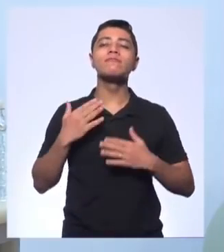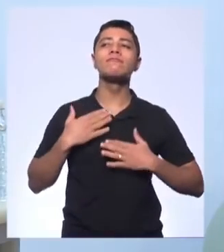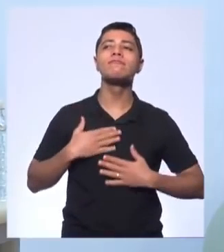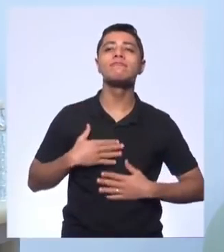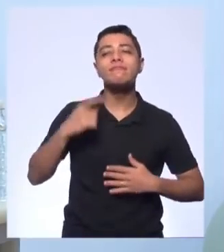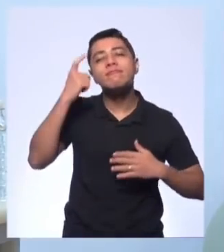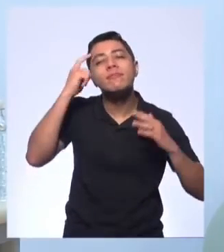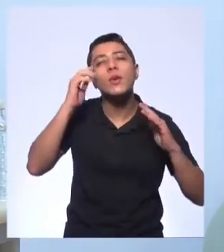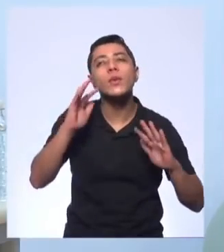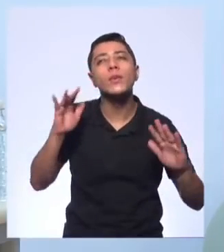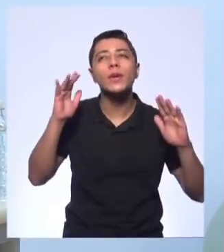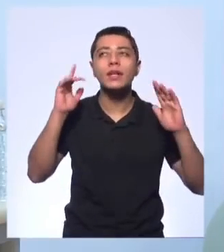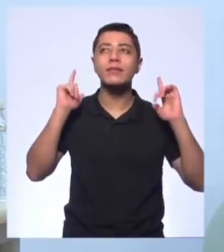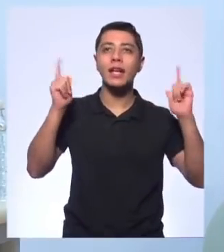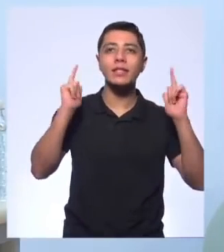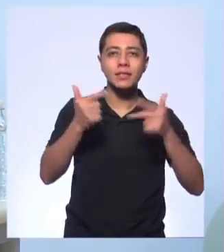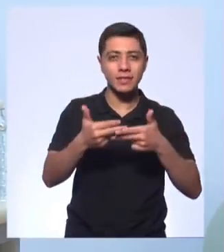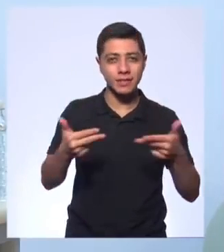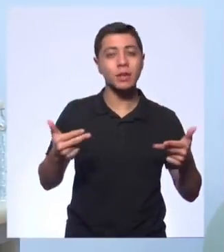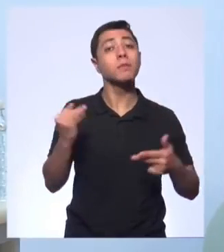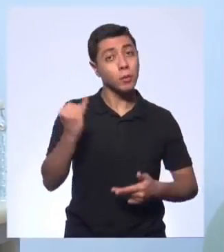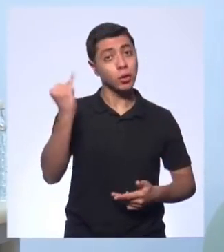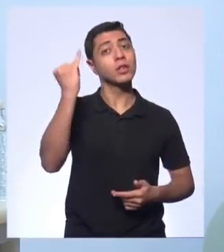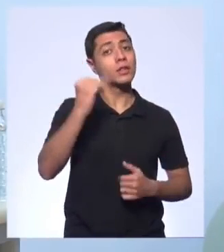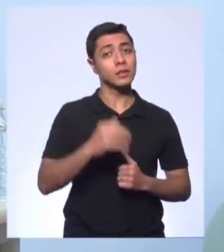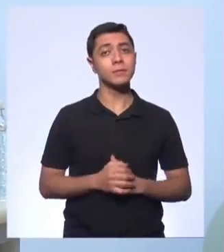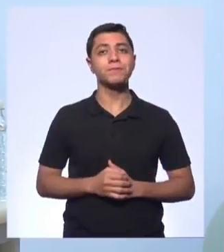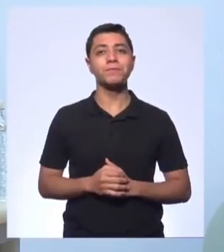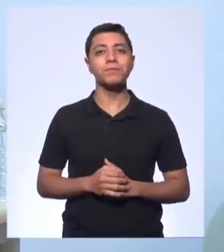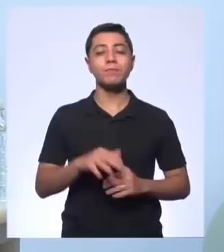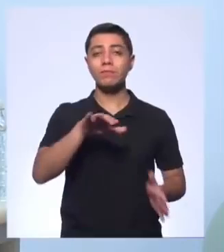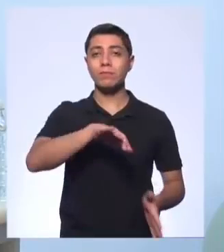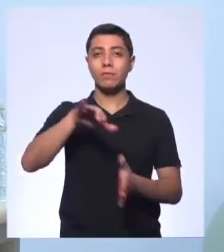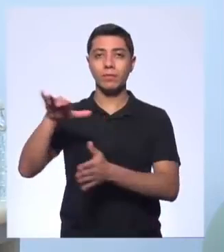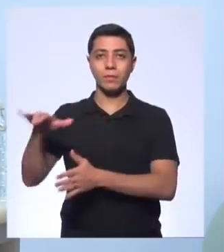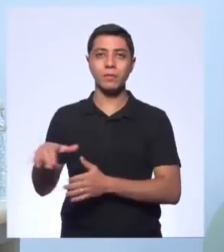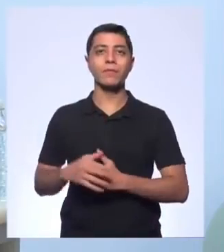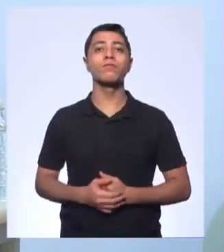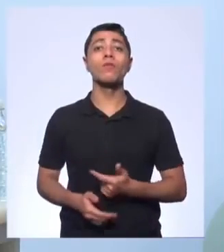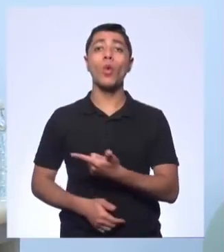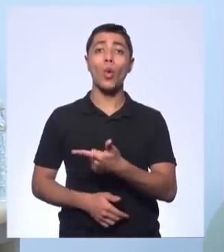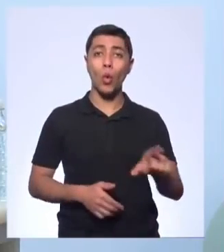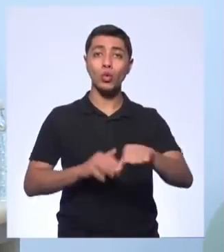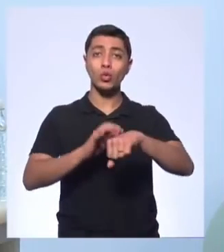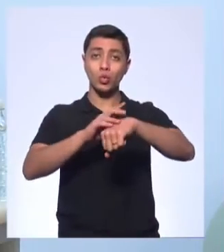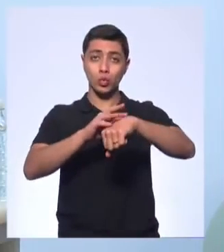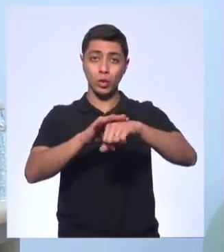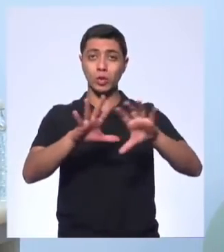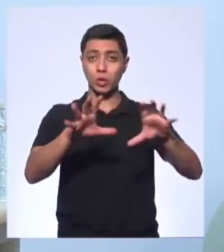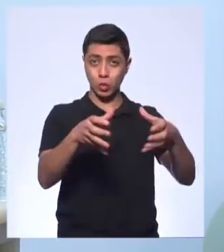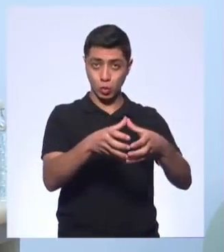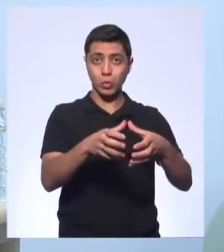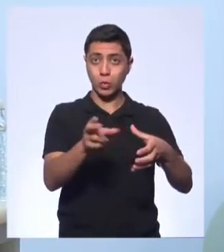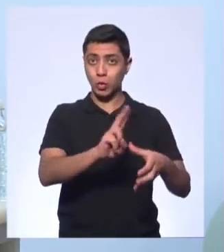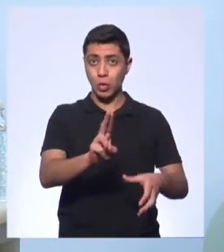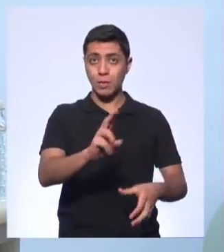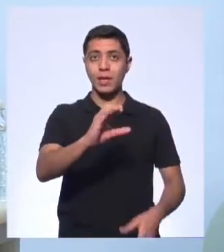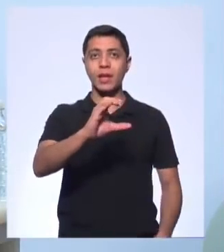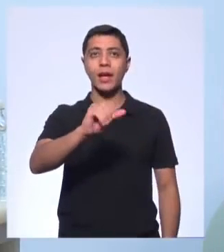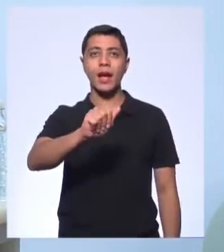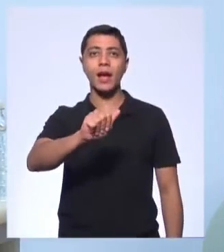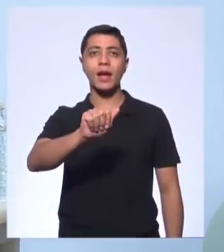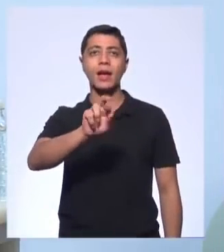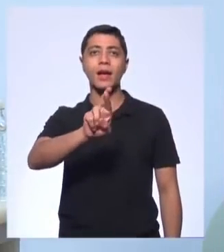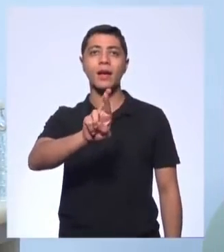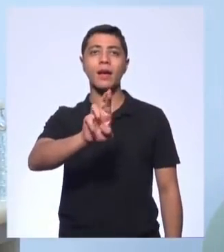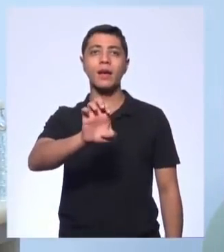sobre doenças carenciais. Então, quando a gente fala nesse tipo de doença, já está dizendo, né, uma doença que o